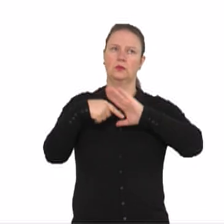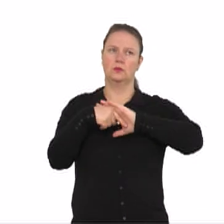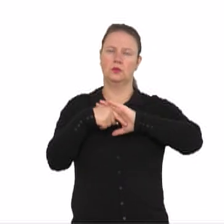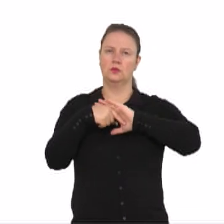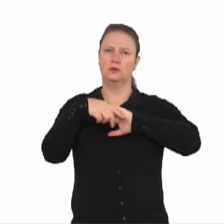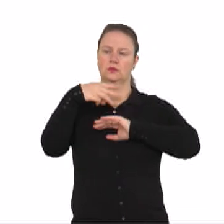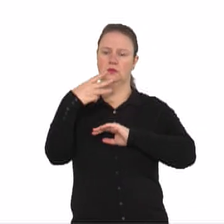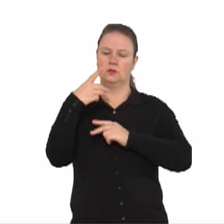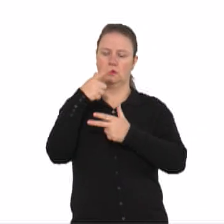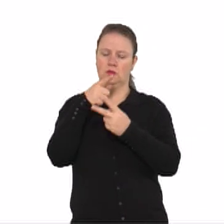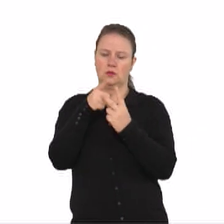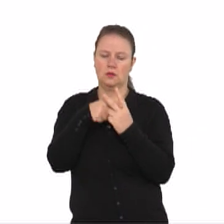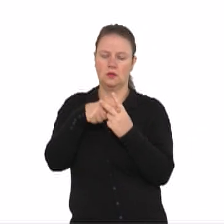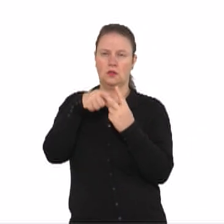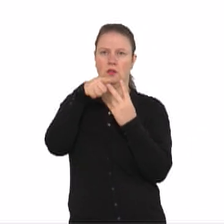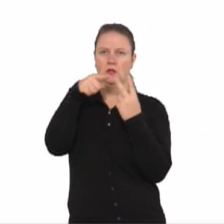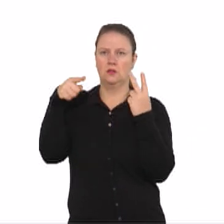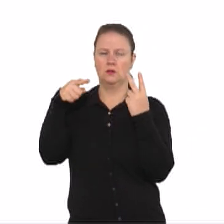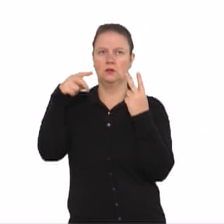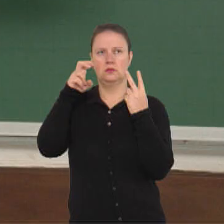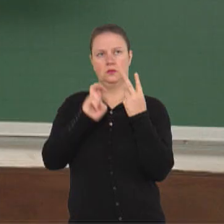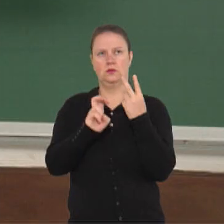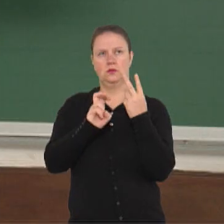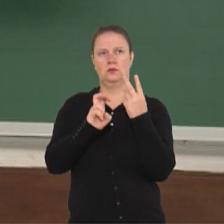5x². Olha, o 2